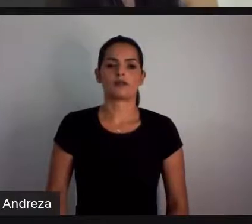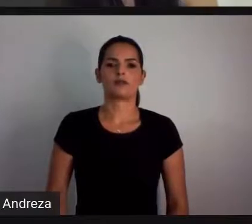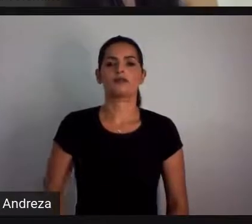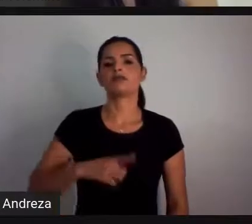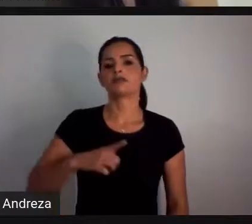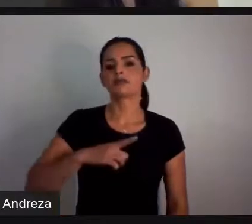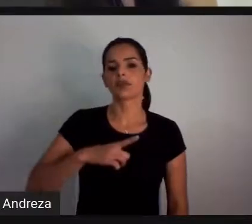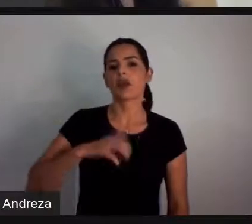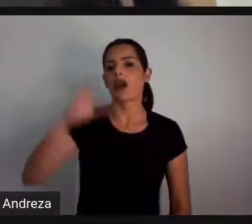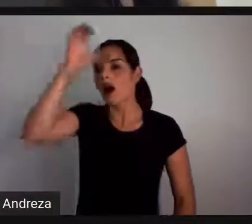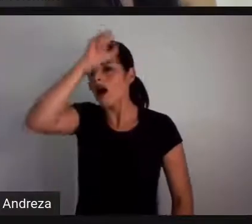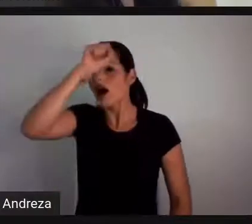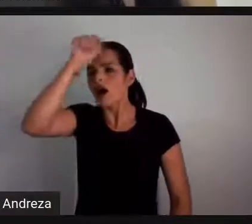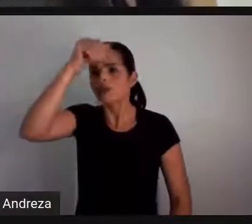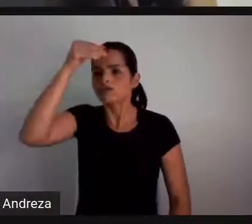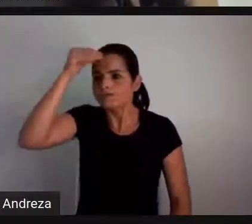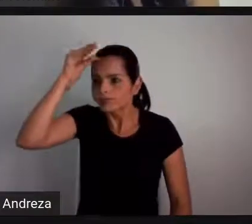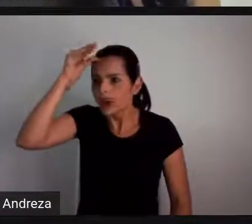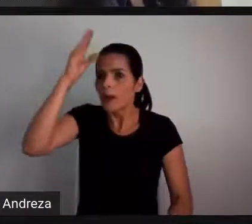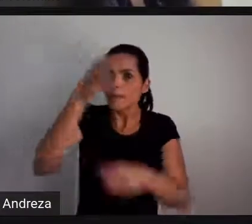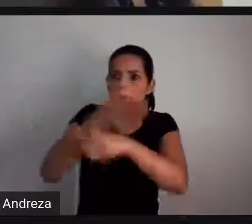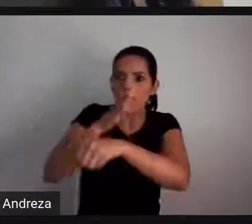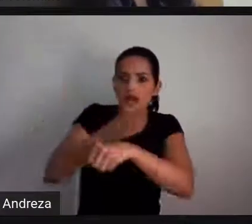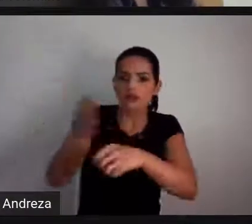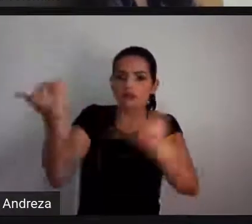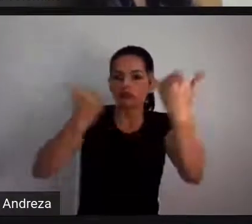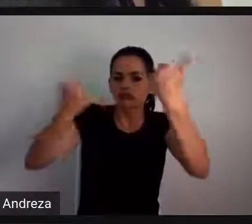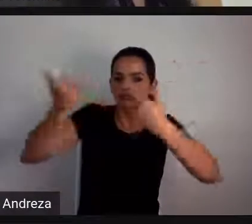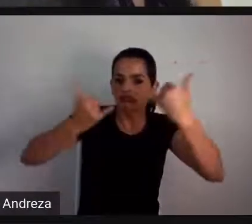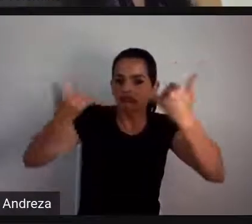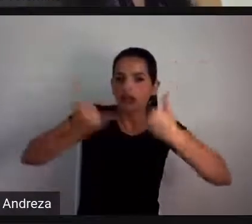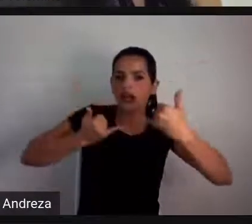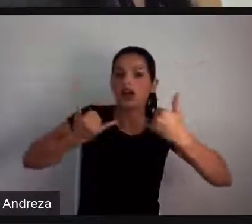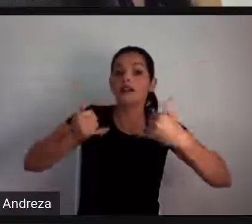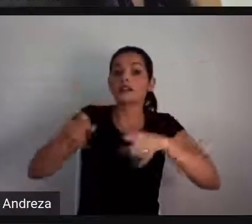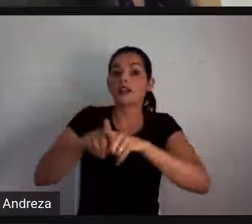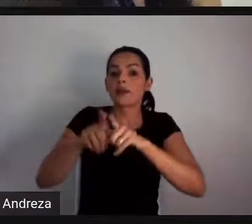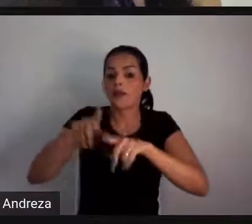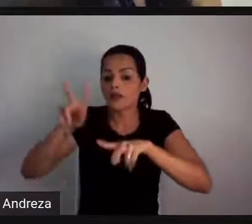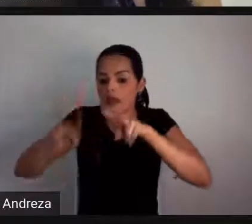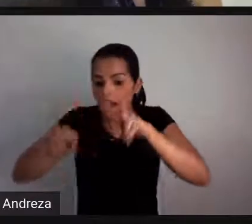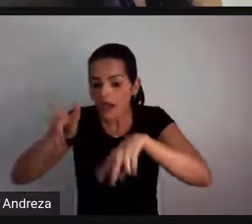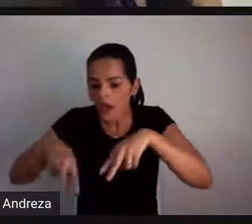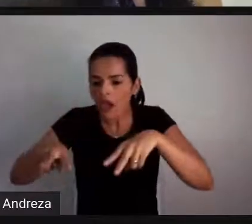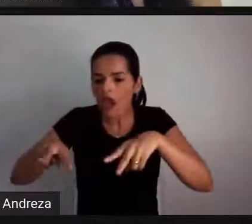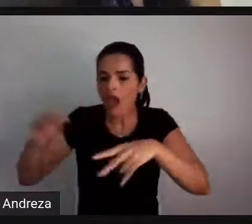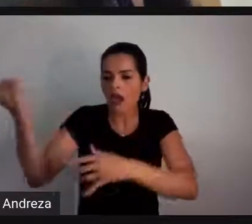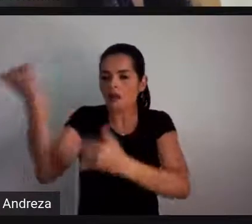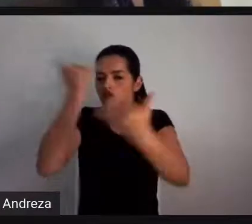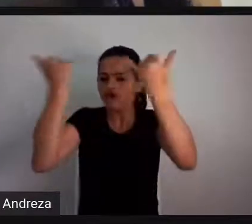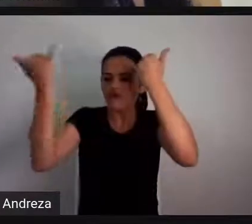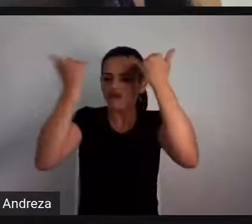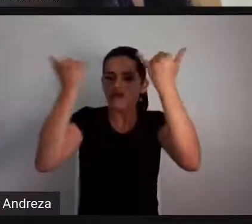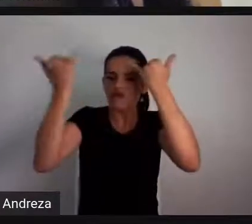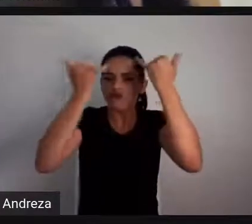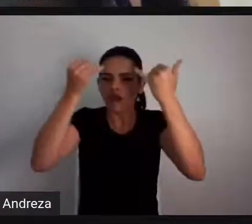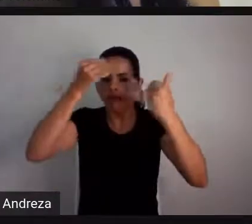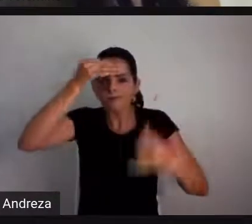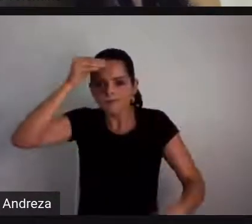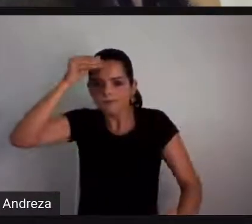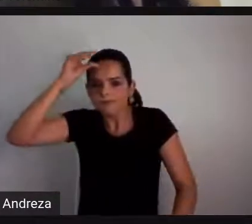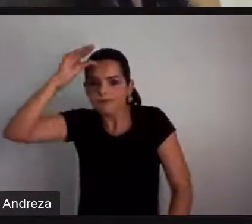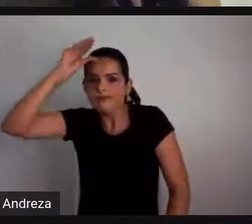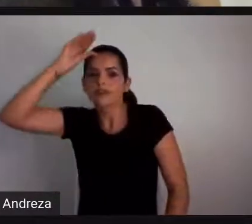conhecimento, da informação, e eu acho que a gente precisa ir alimentando a cabeça da gente com essas boas informações, sabe? Então, é não